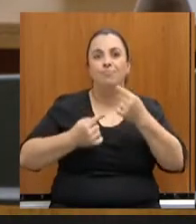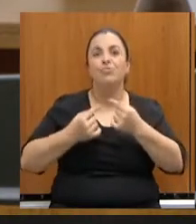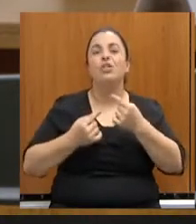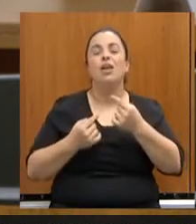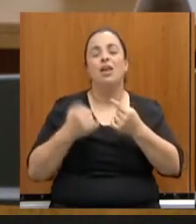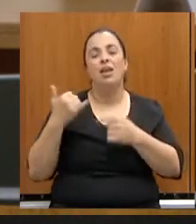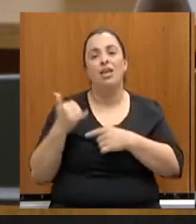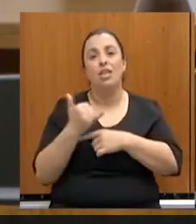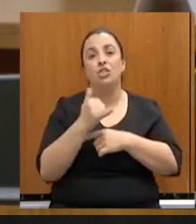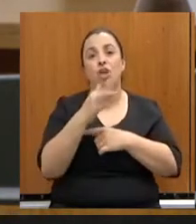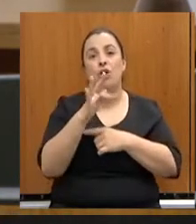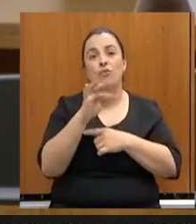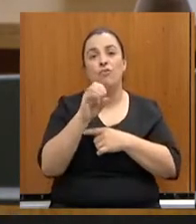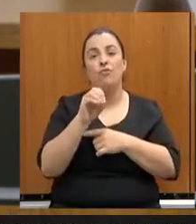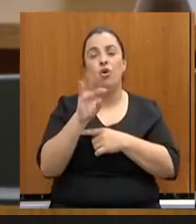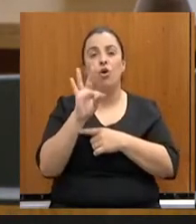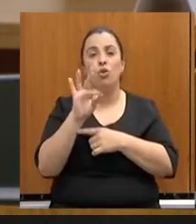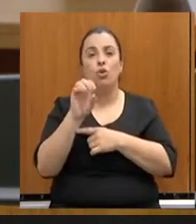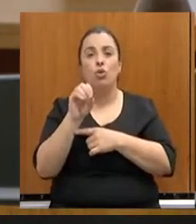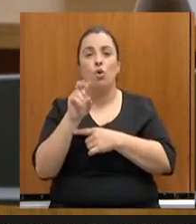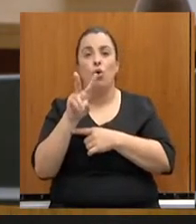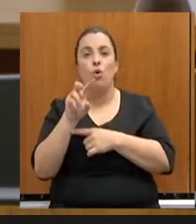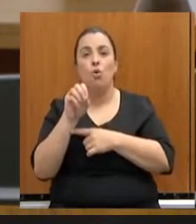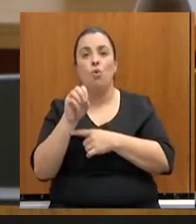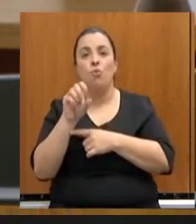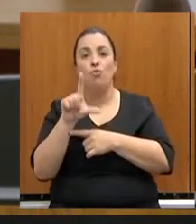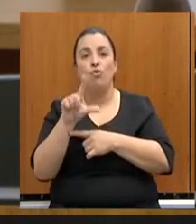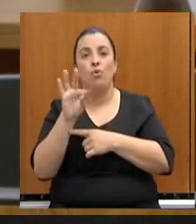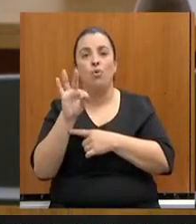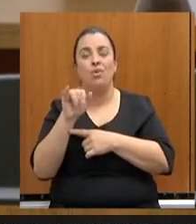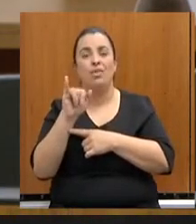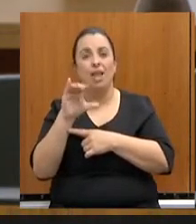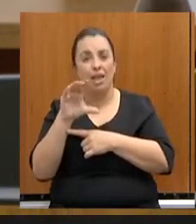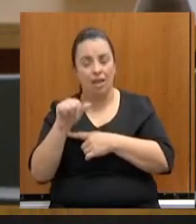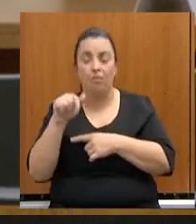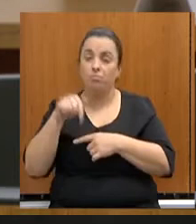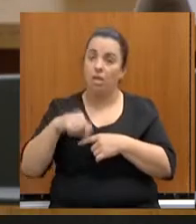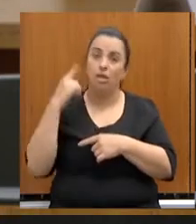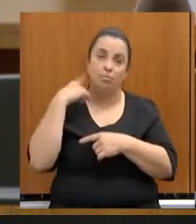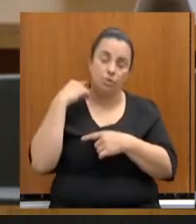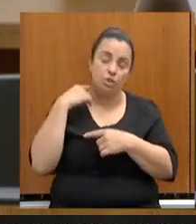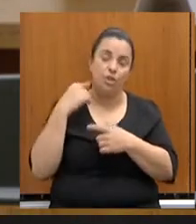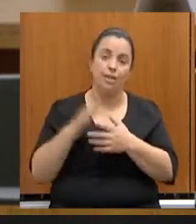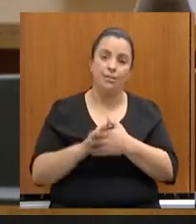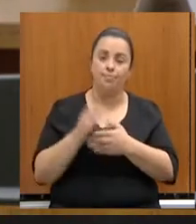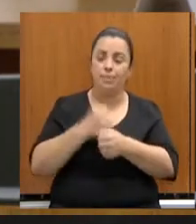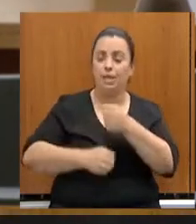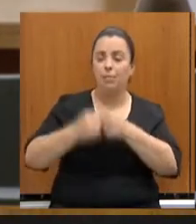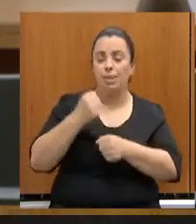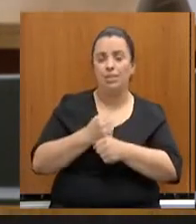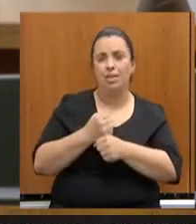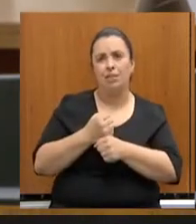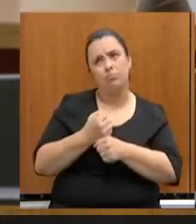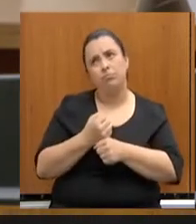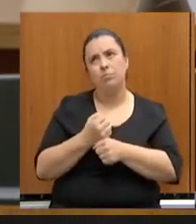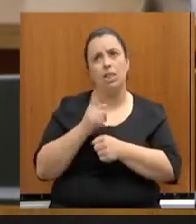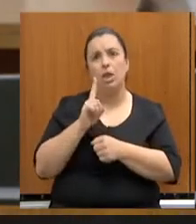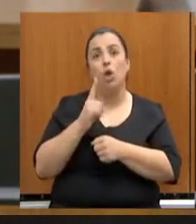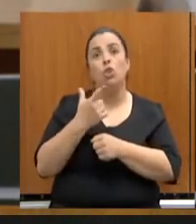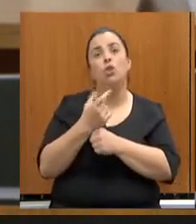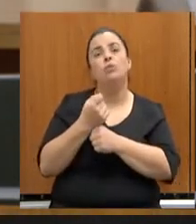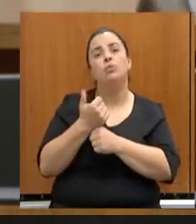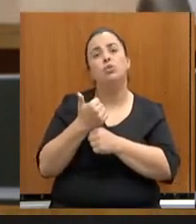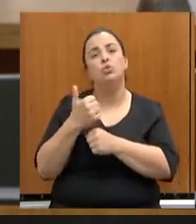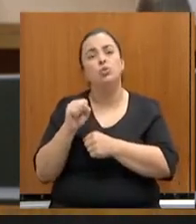Gerais nós alteramos né algum tempo ano passado 2018 na verdade 2019